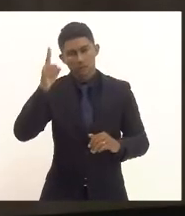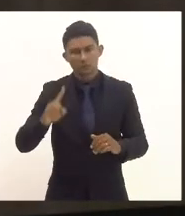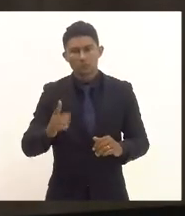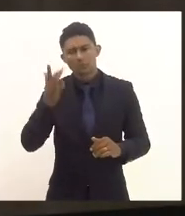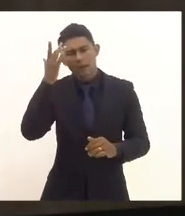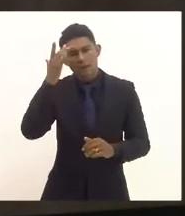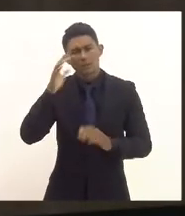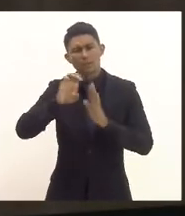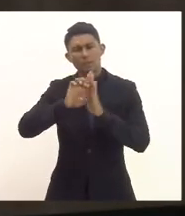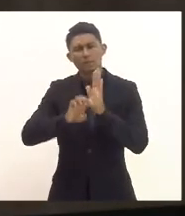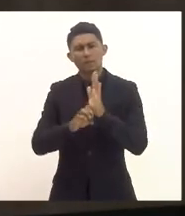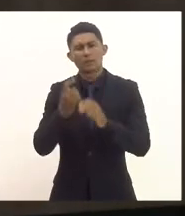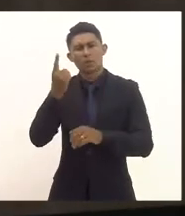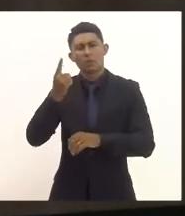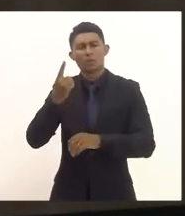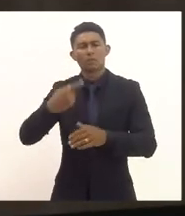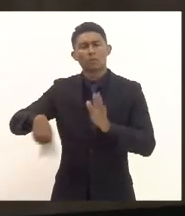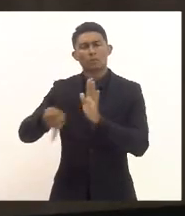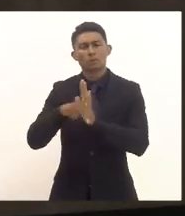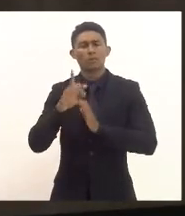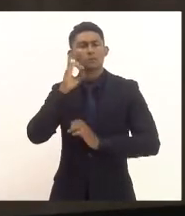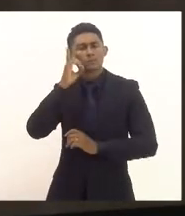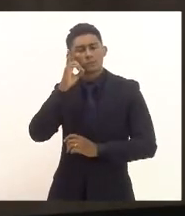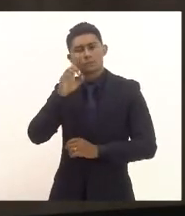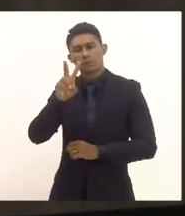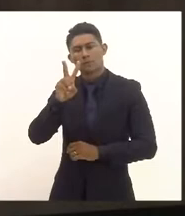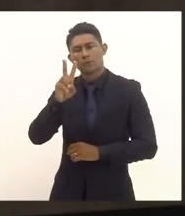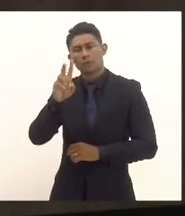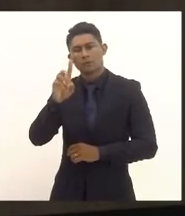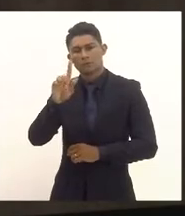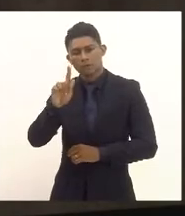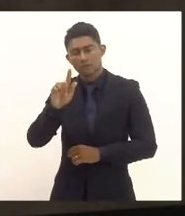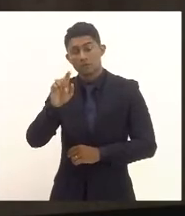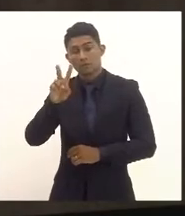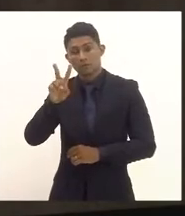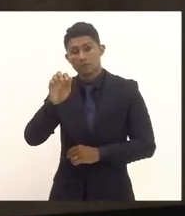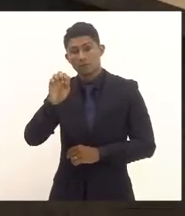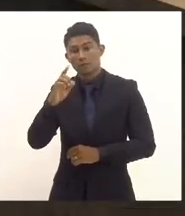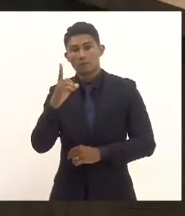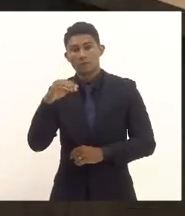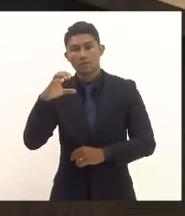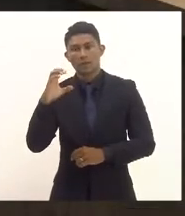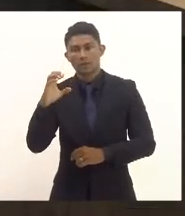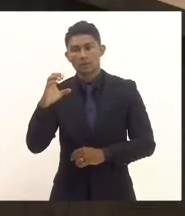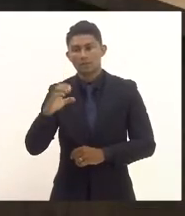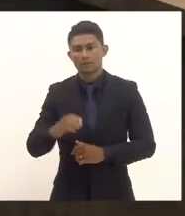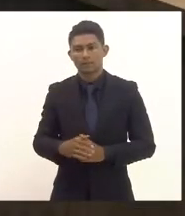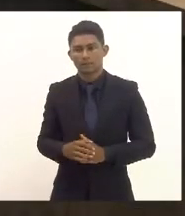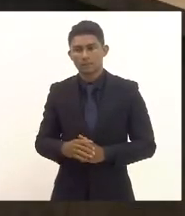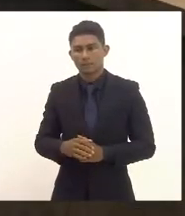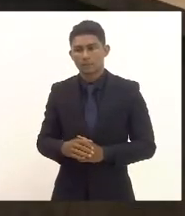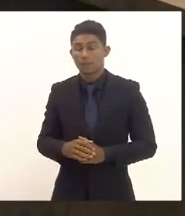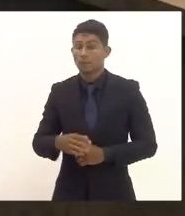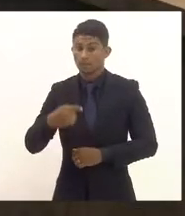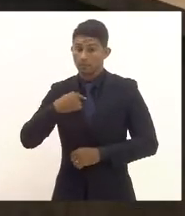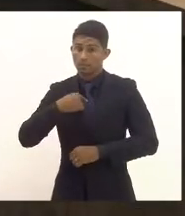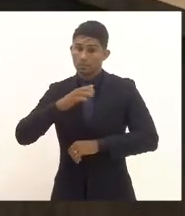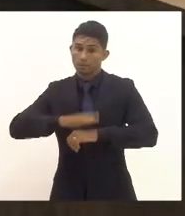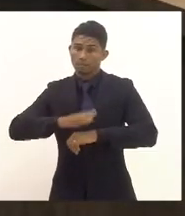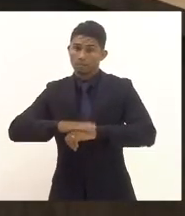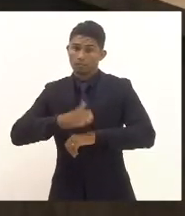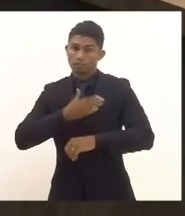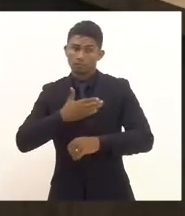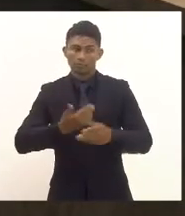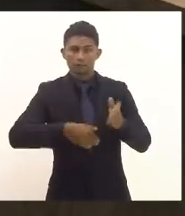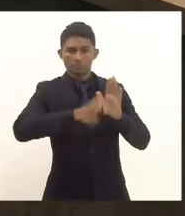a emenda do deputado waldeck eu queria já presente eu eu fiz uma Emenda